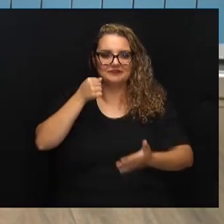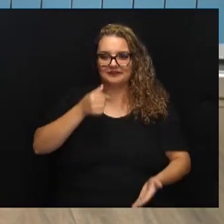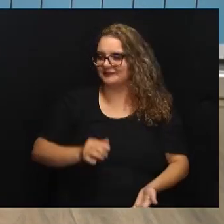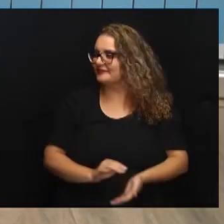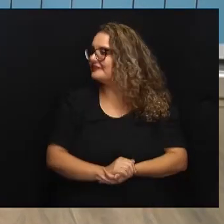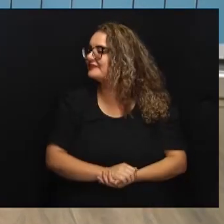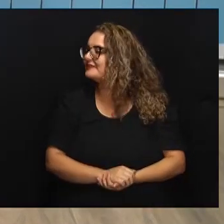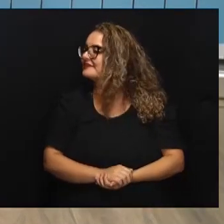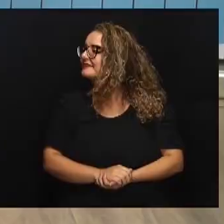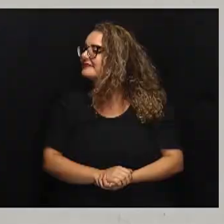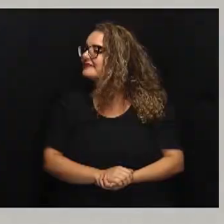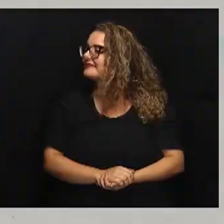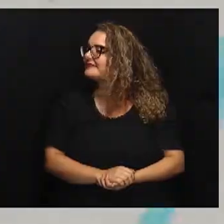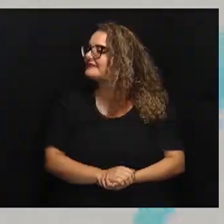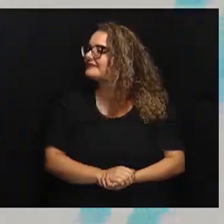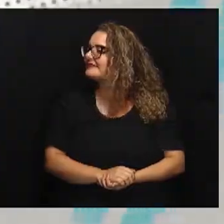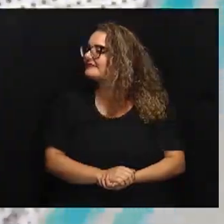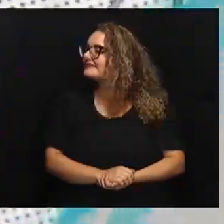Lápis.